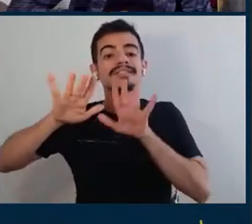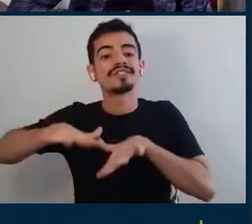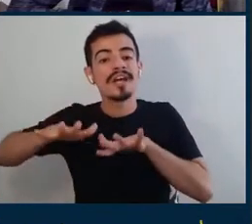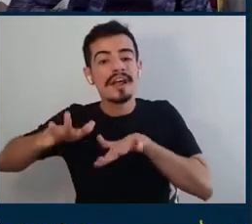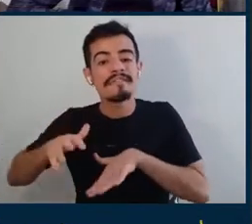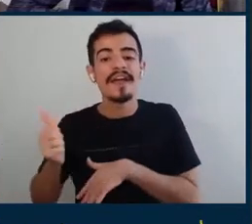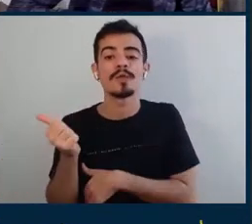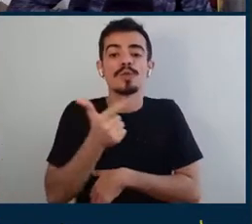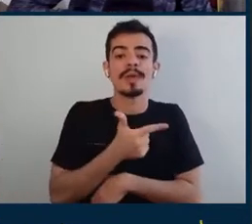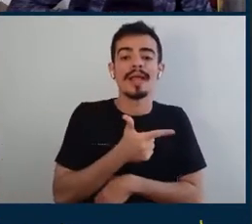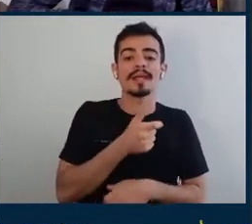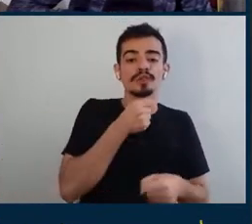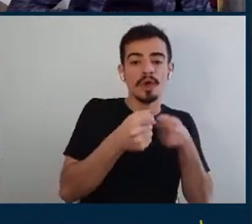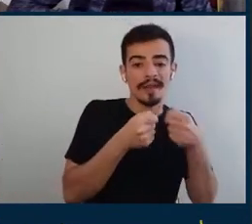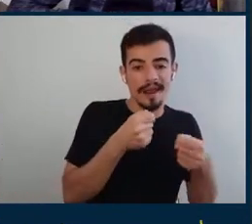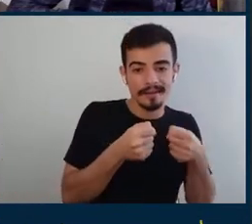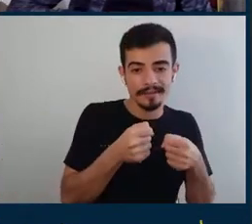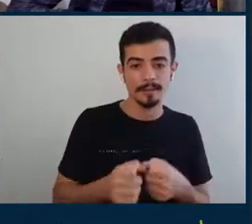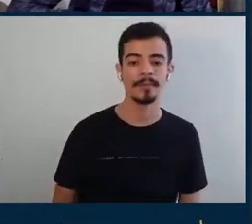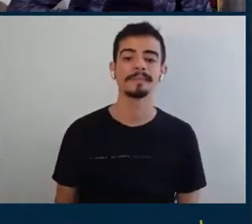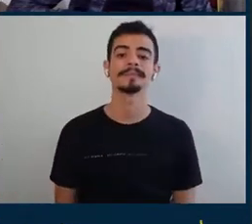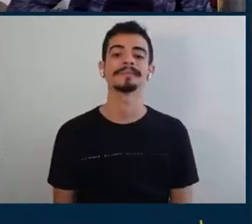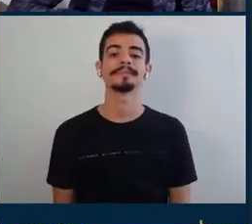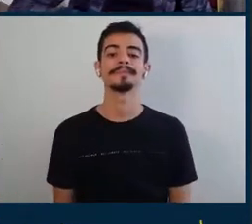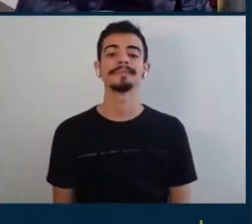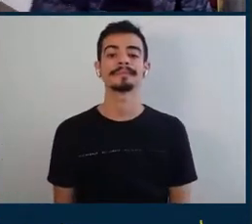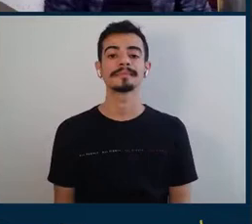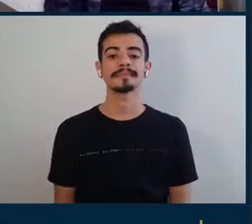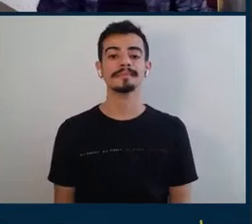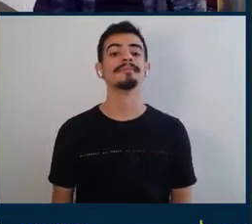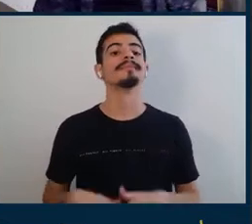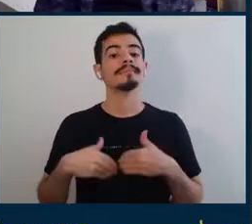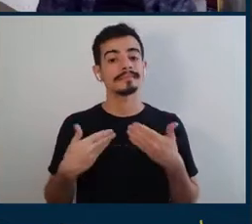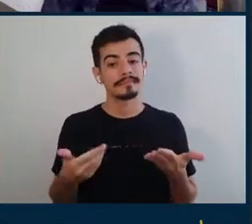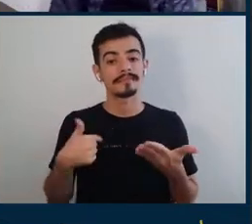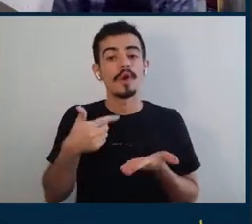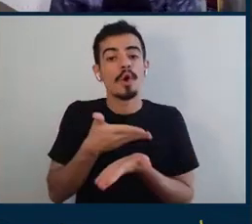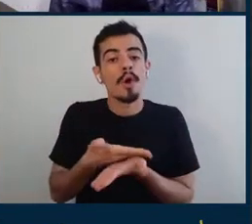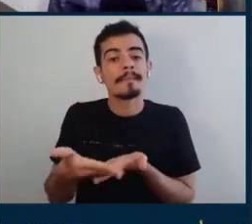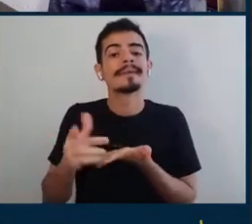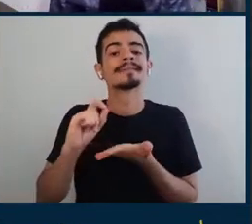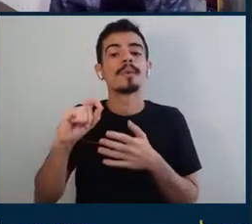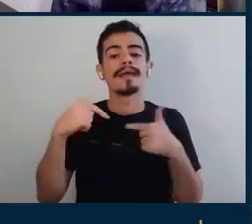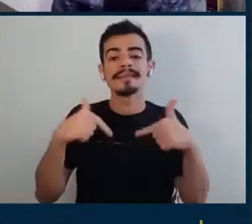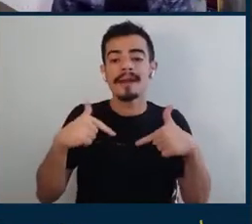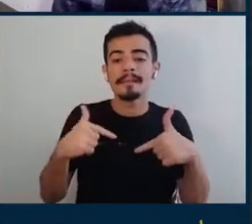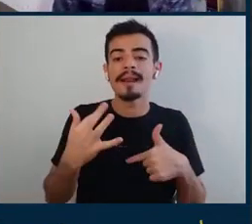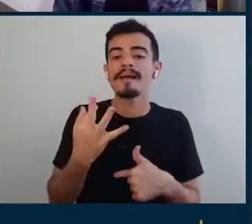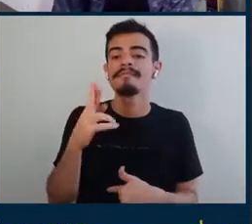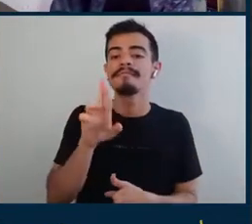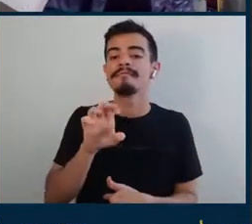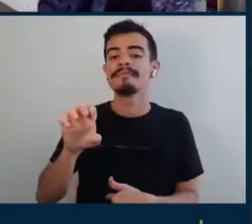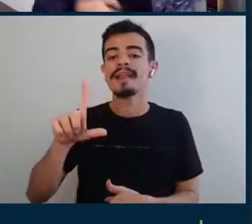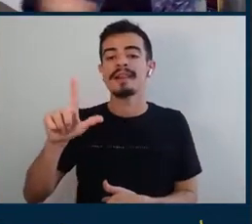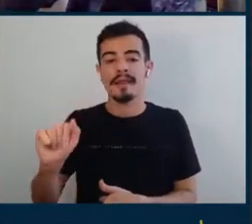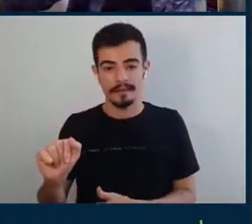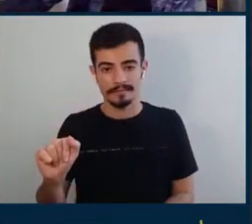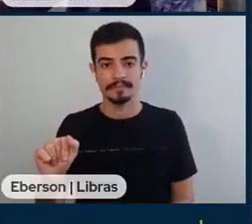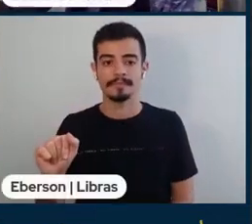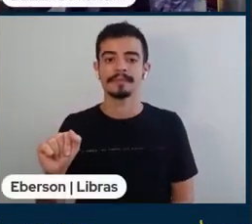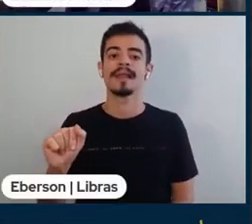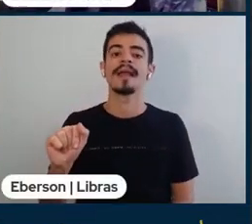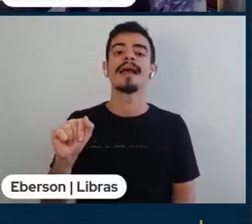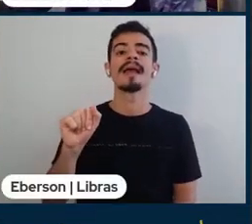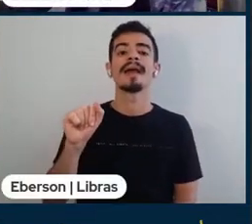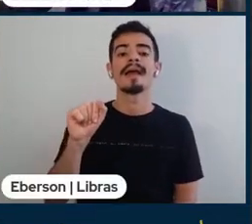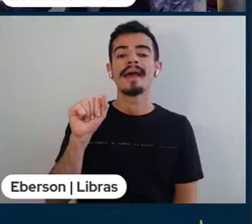jornalismo. E aí foi quando eu comecei a fazer uns freelas de SEO, que eu, na época, eu nem